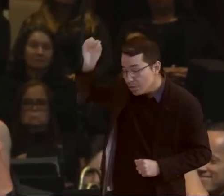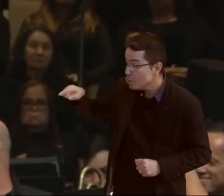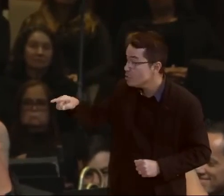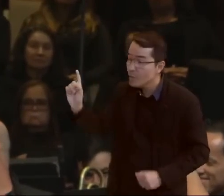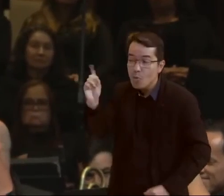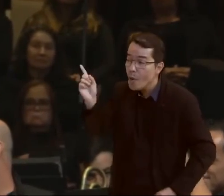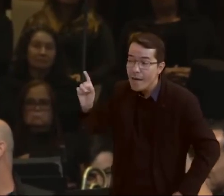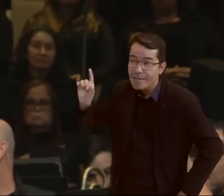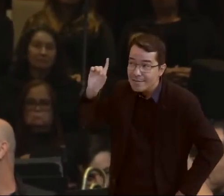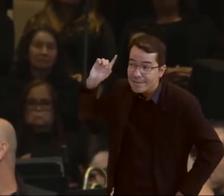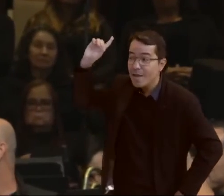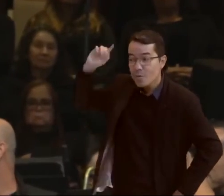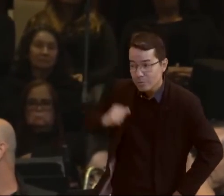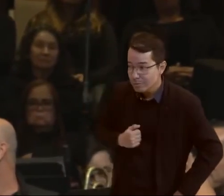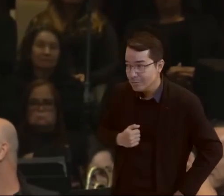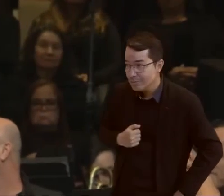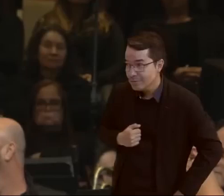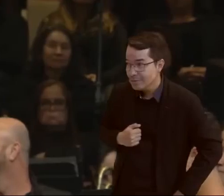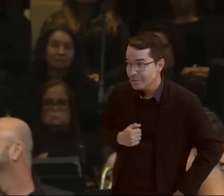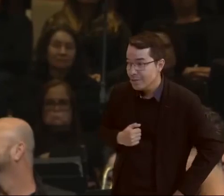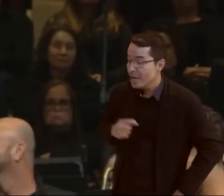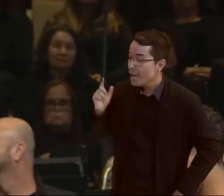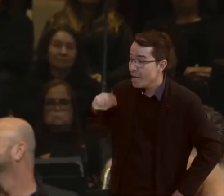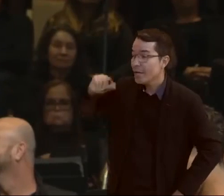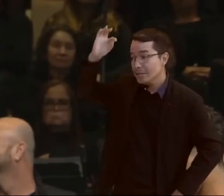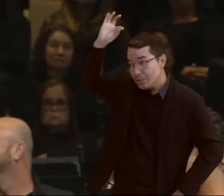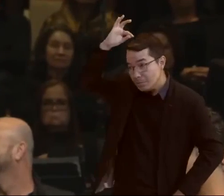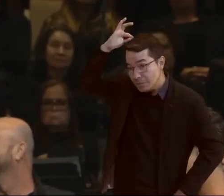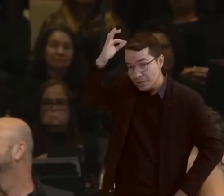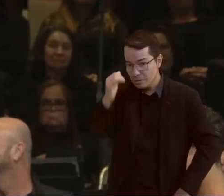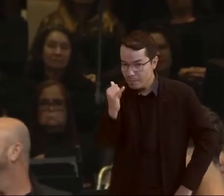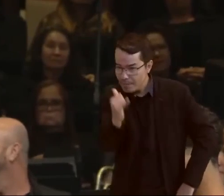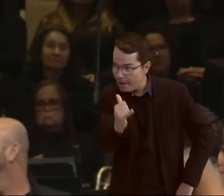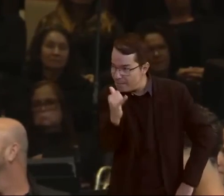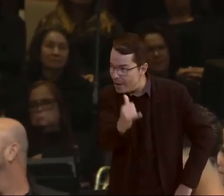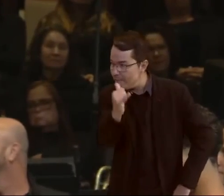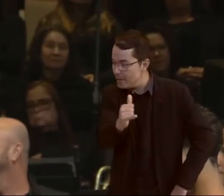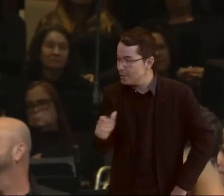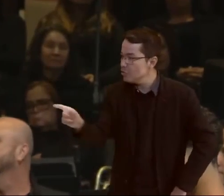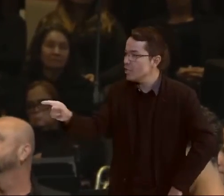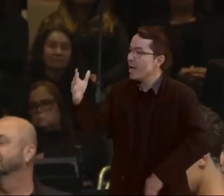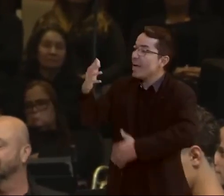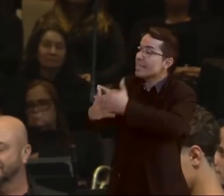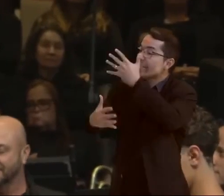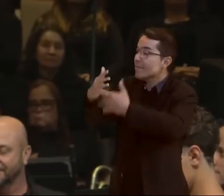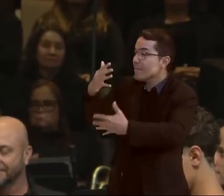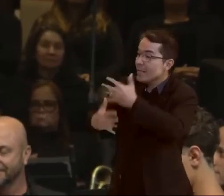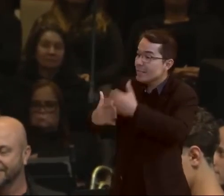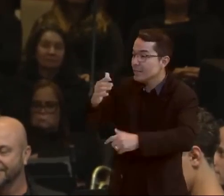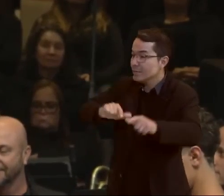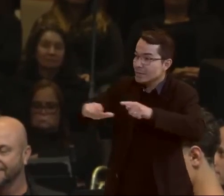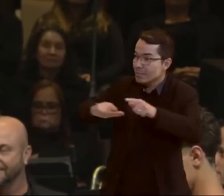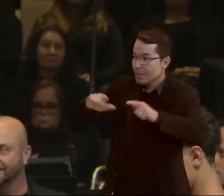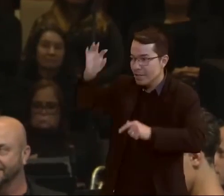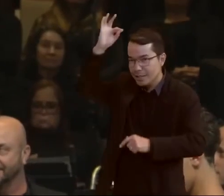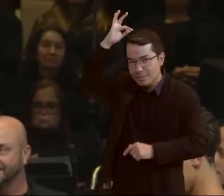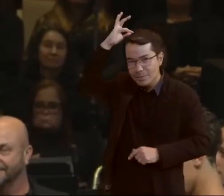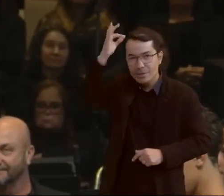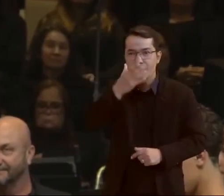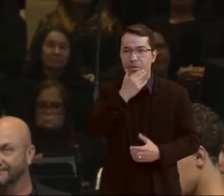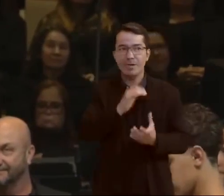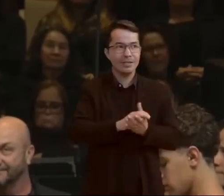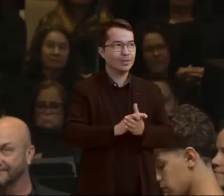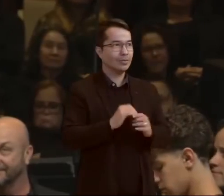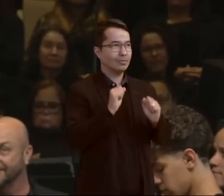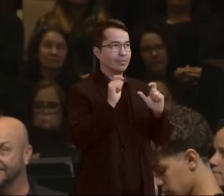É o Espírito Santo que convence do pecado, da justiça e do juízo. Para com isso, você está atrapalhando o Espírito Santo. O marido dela regalou o